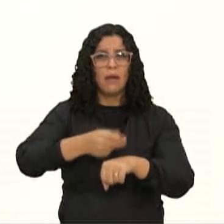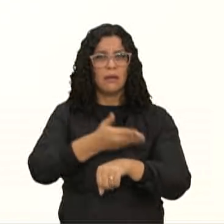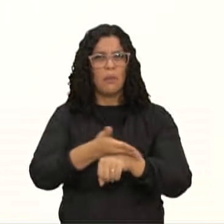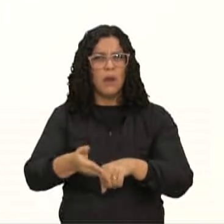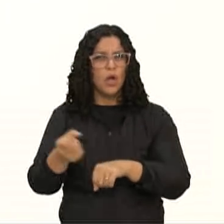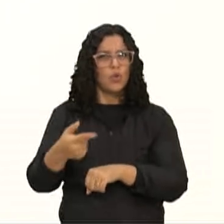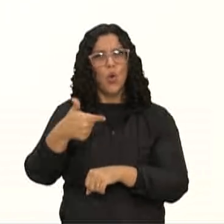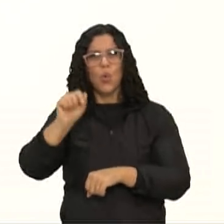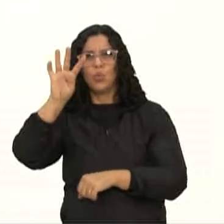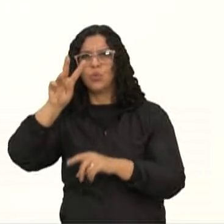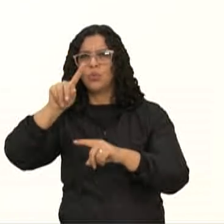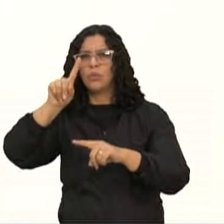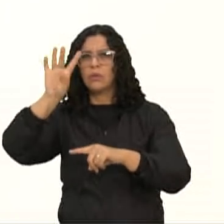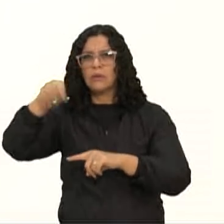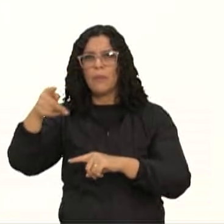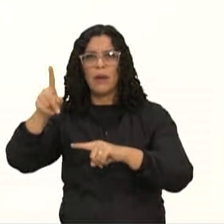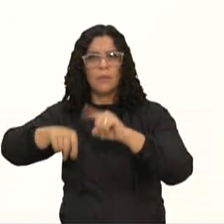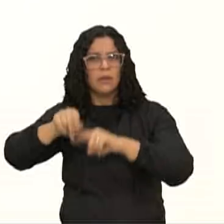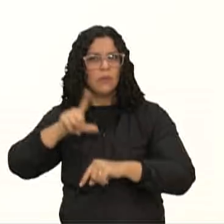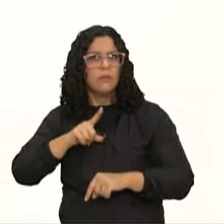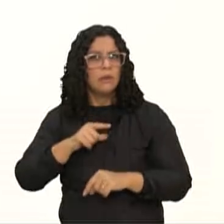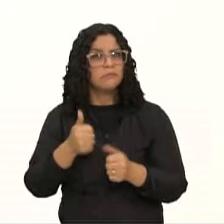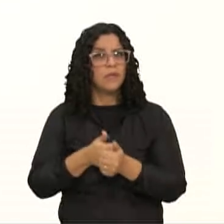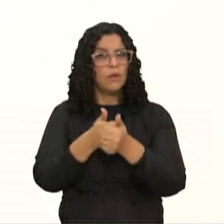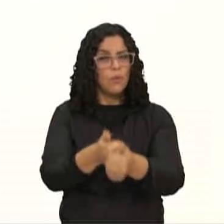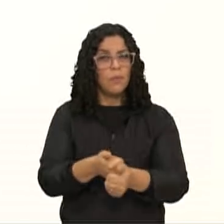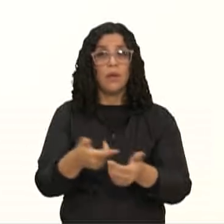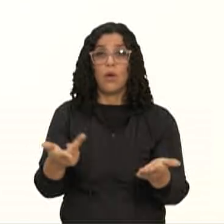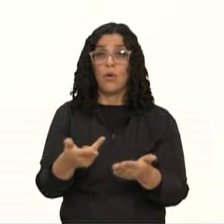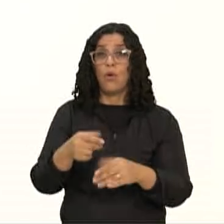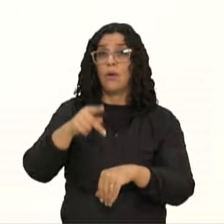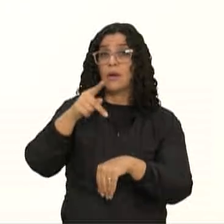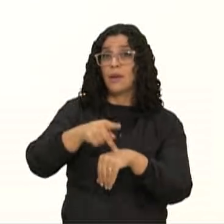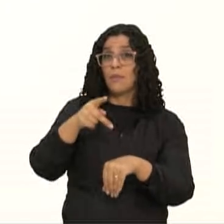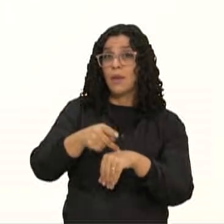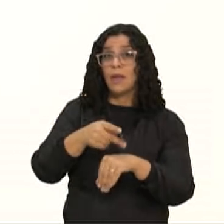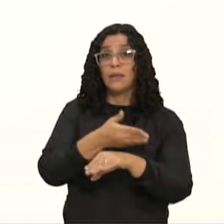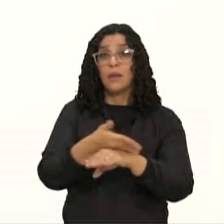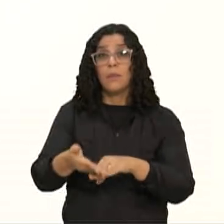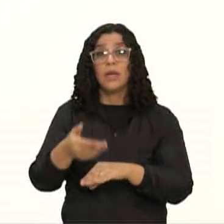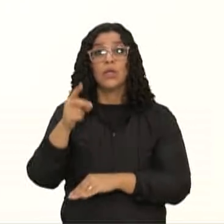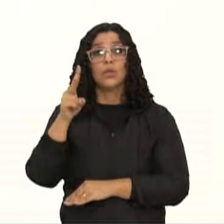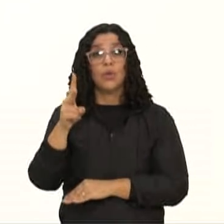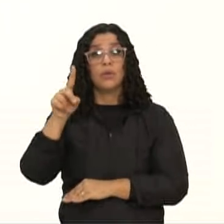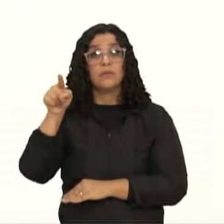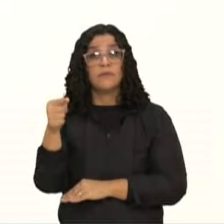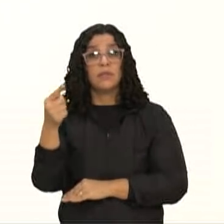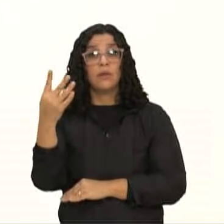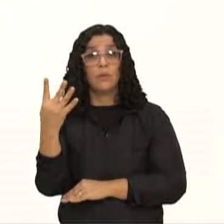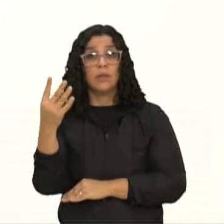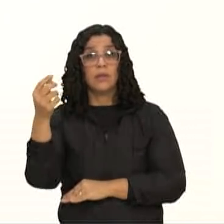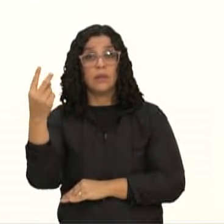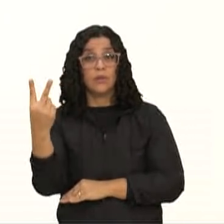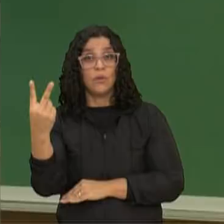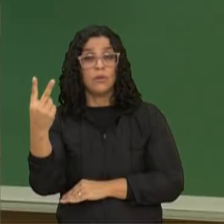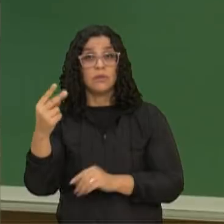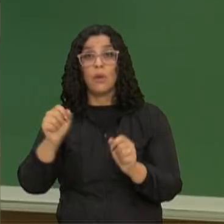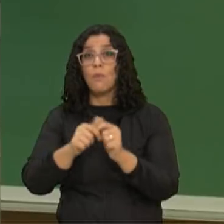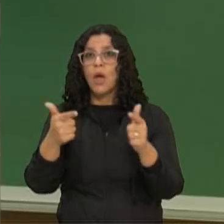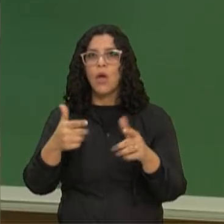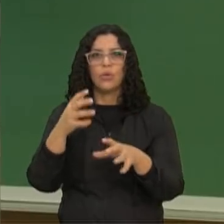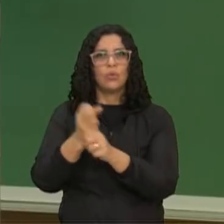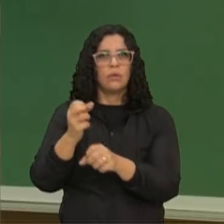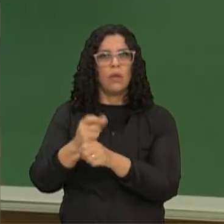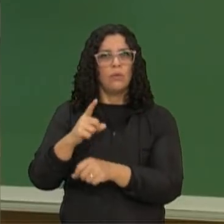da tabela. Acompanhando na tabela, temos ali que o diamante tem um índice de refração de 2,42. É o maior de todos